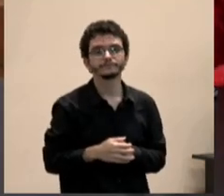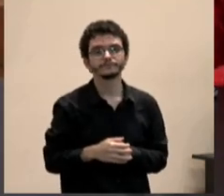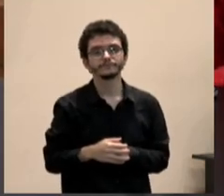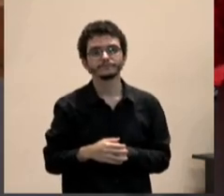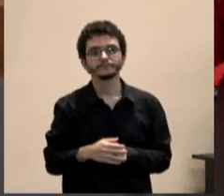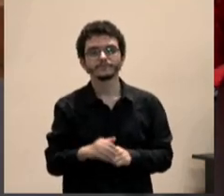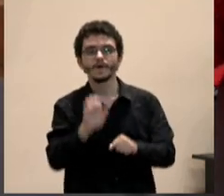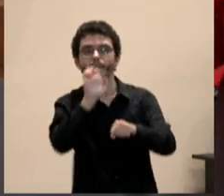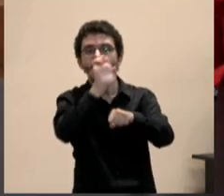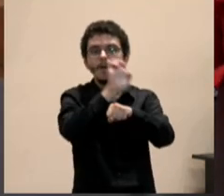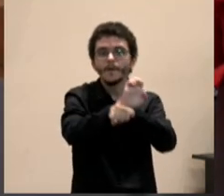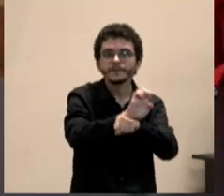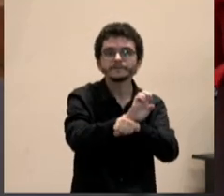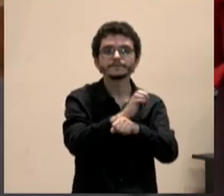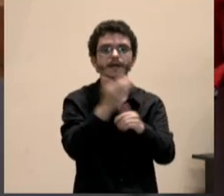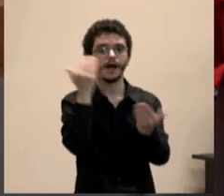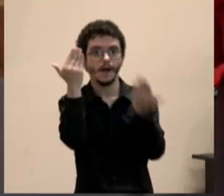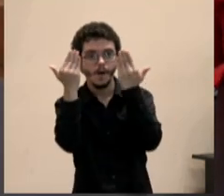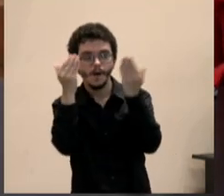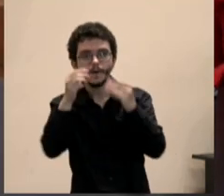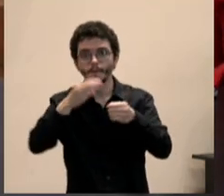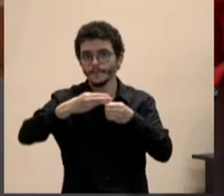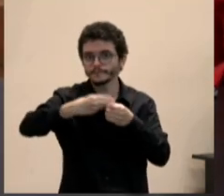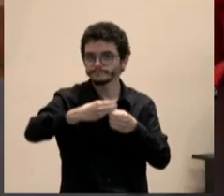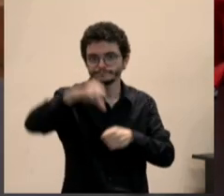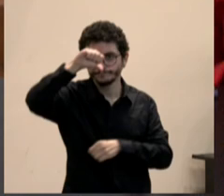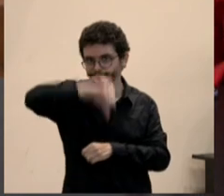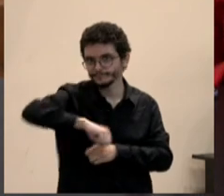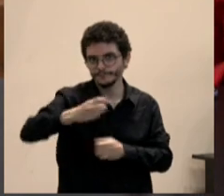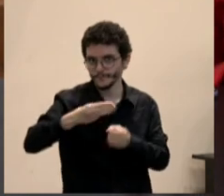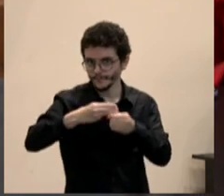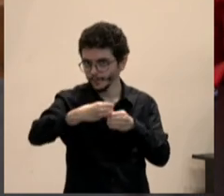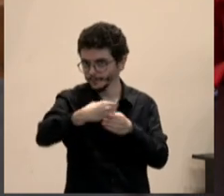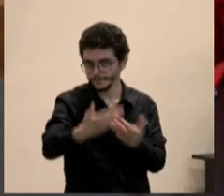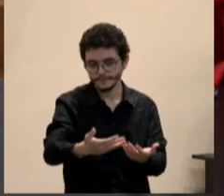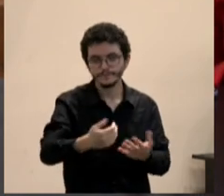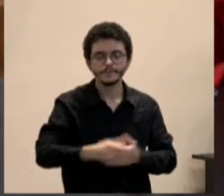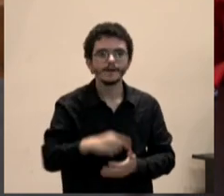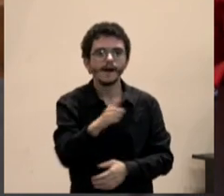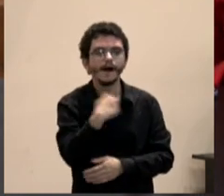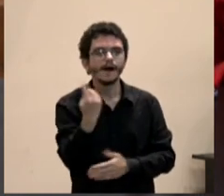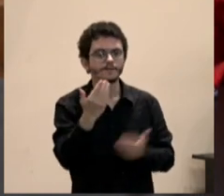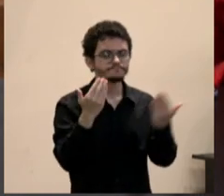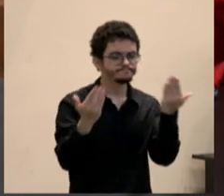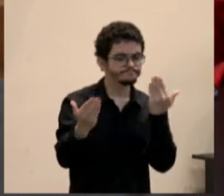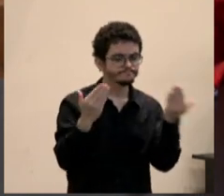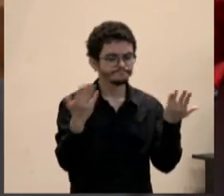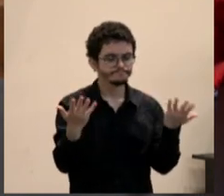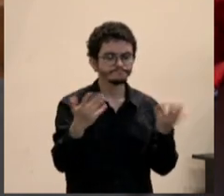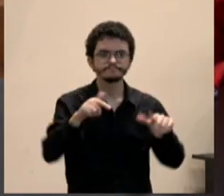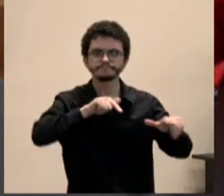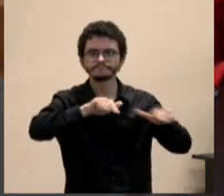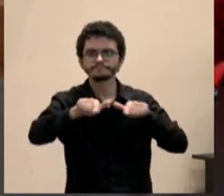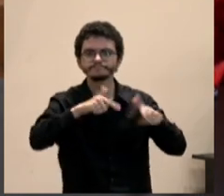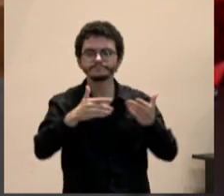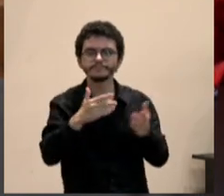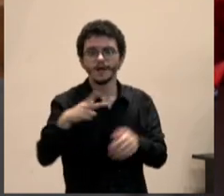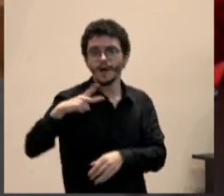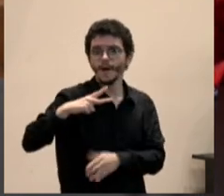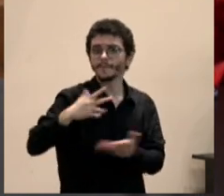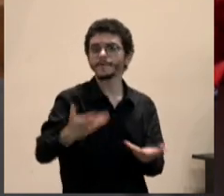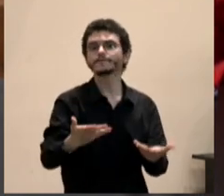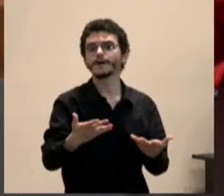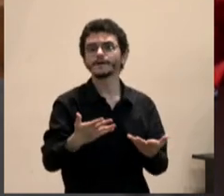comparar com o município, né, que está pior a situação, alguns municípios. Aí a gente fica comparando com o trabalhador de iniciativa